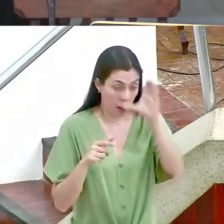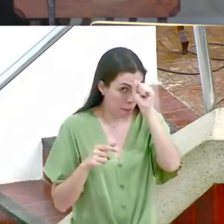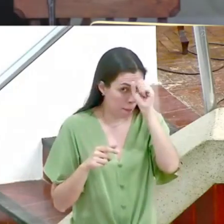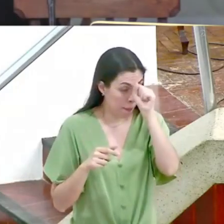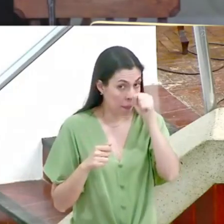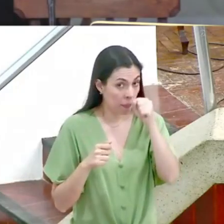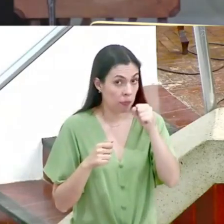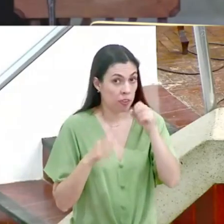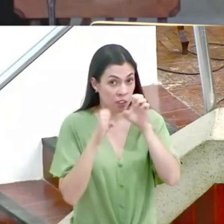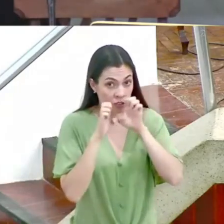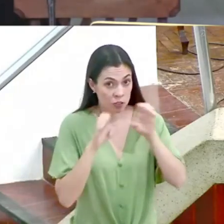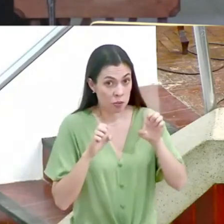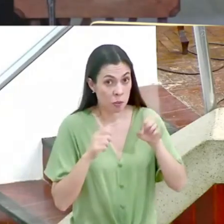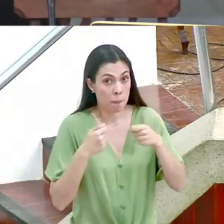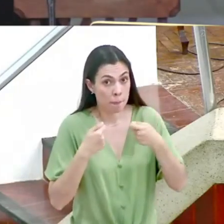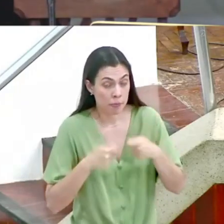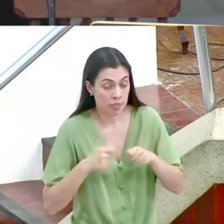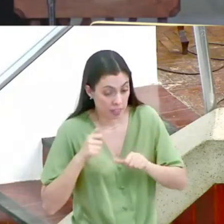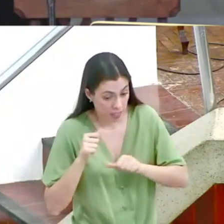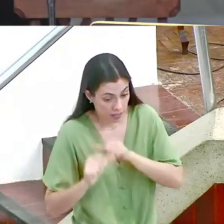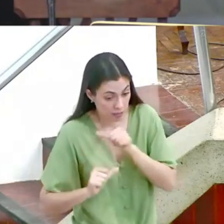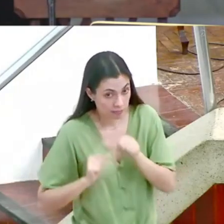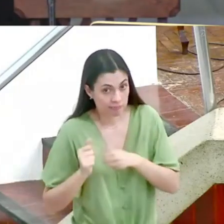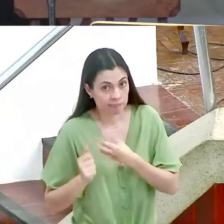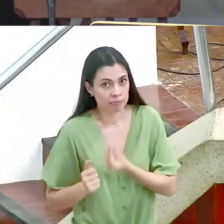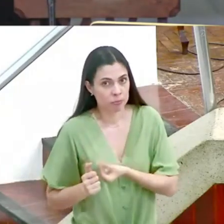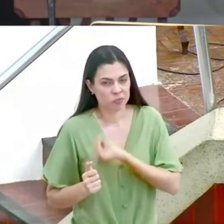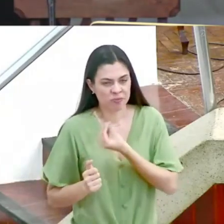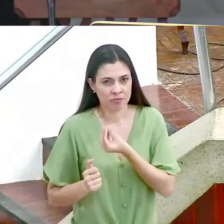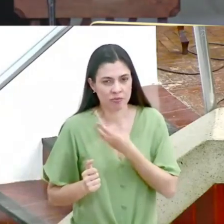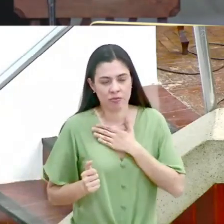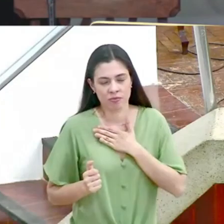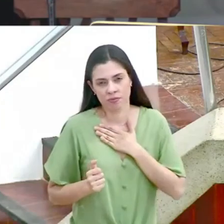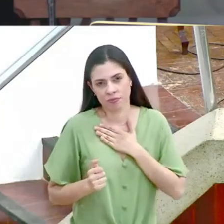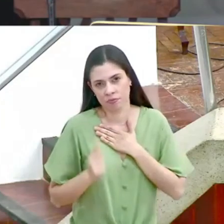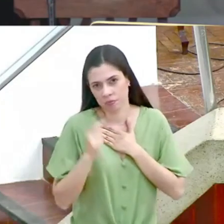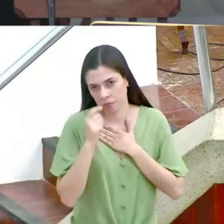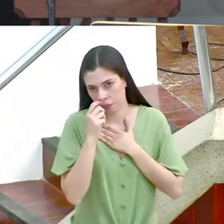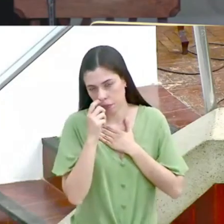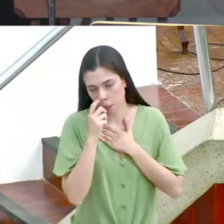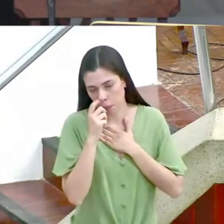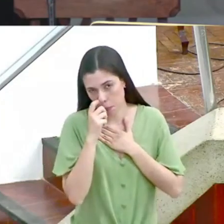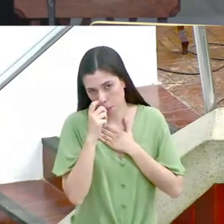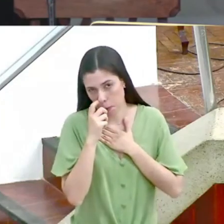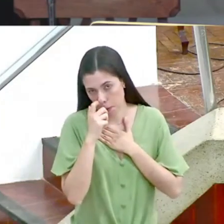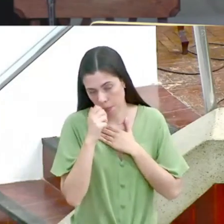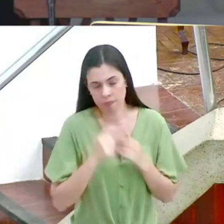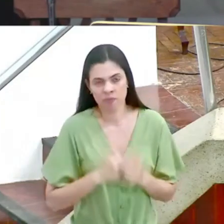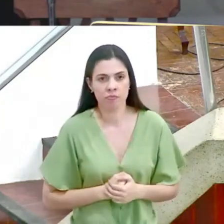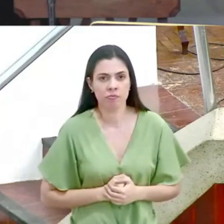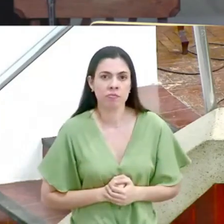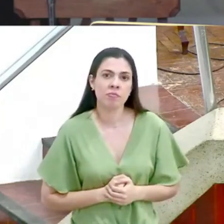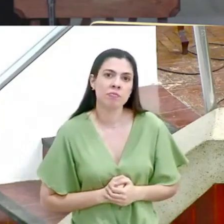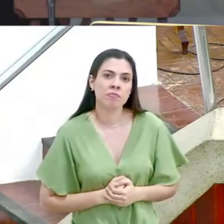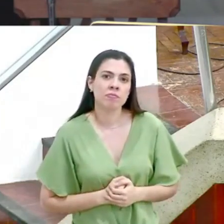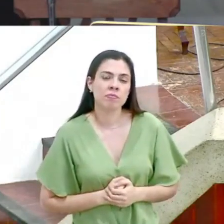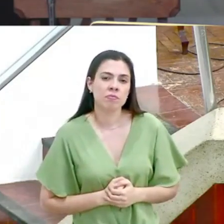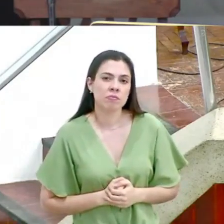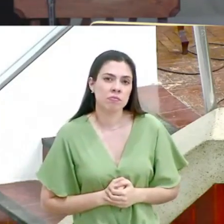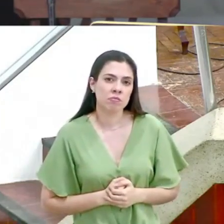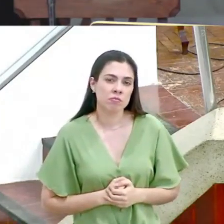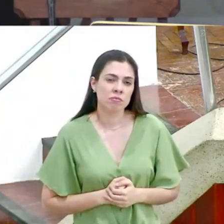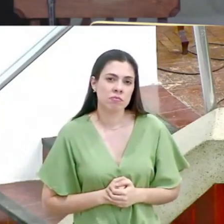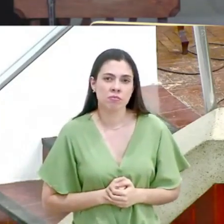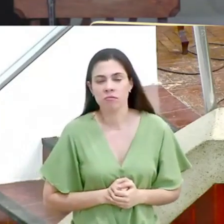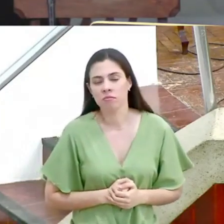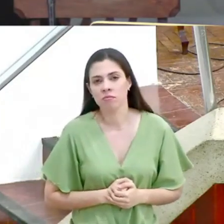de fato e de verdade não no evangelho morto não no evangelho de faz de